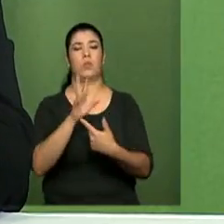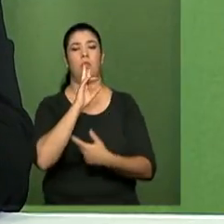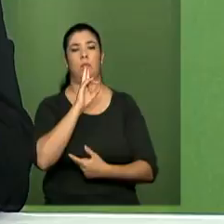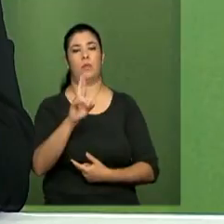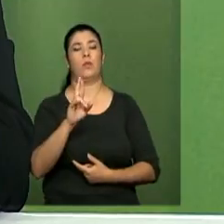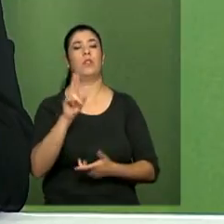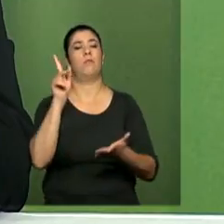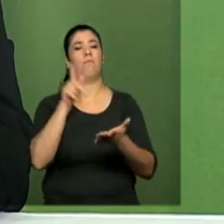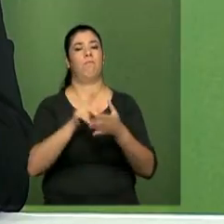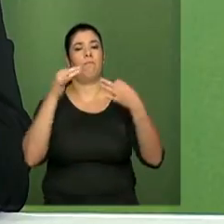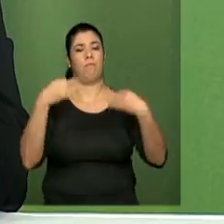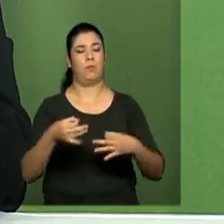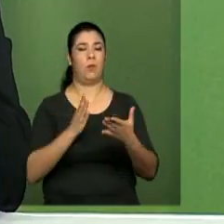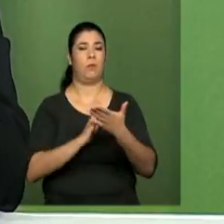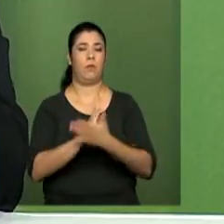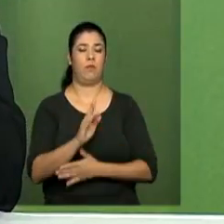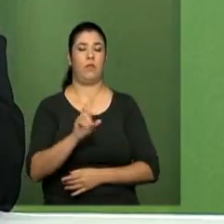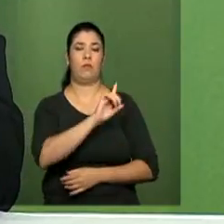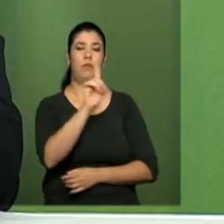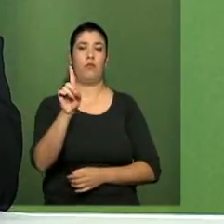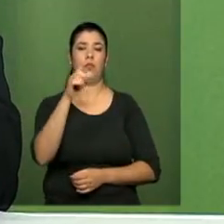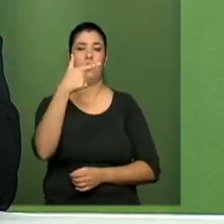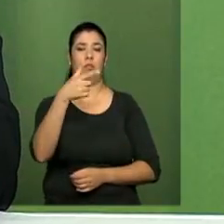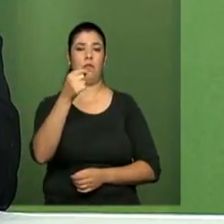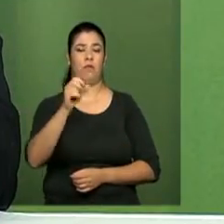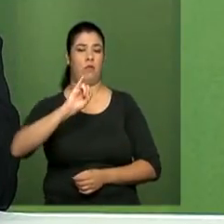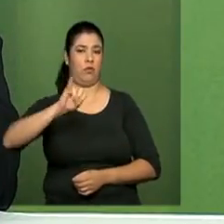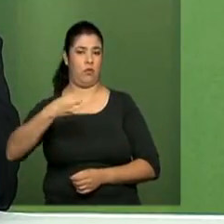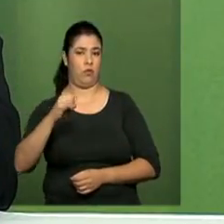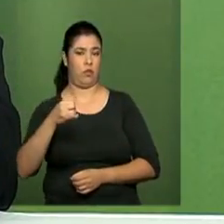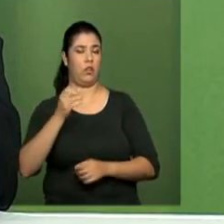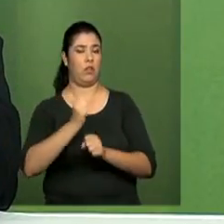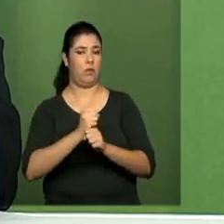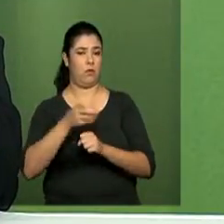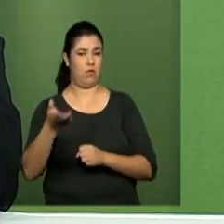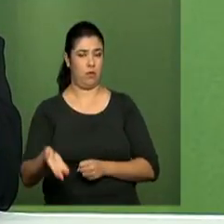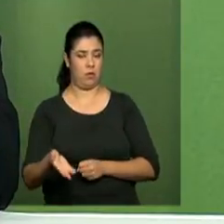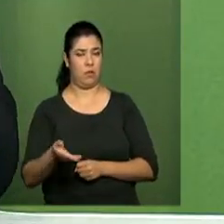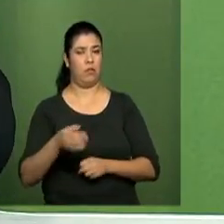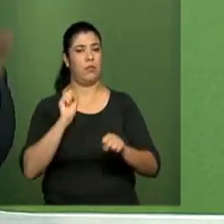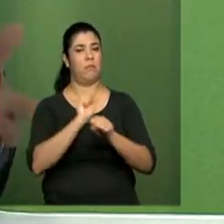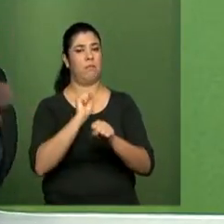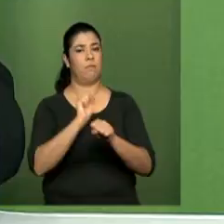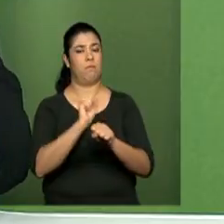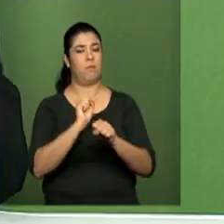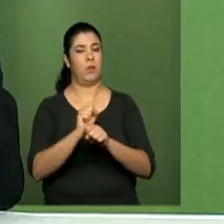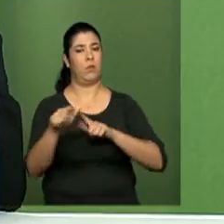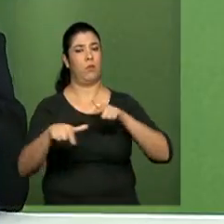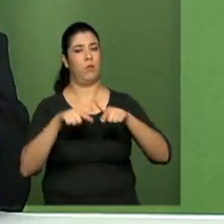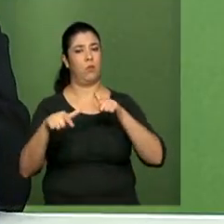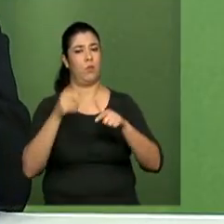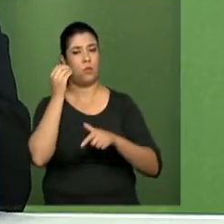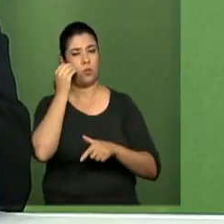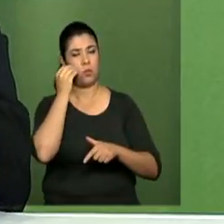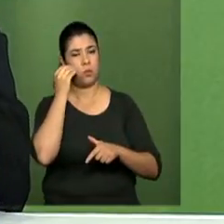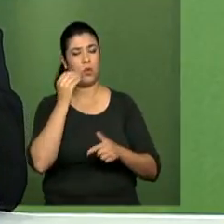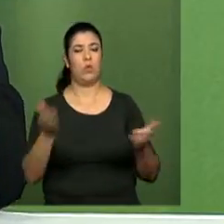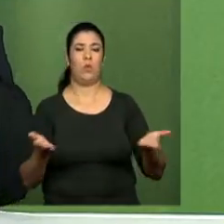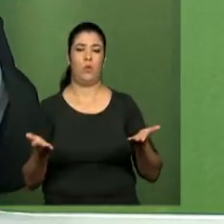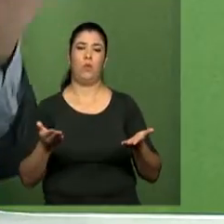dia 20 de janeiro nós esperamos o sistema funcionar para um típico e agora hoje no dia